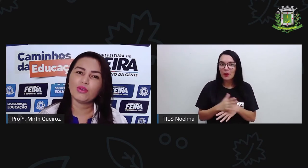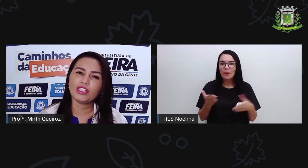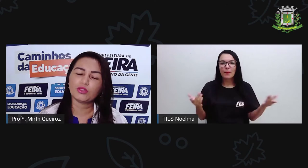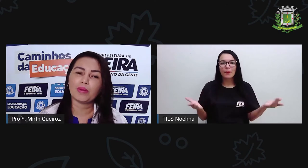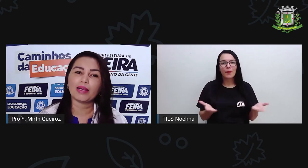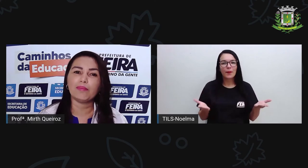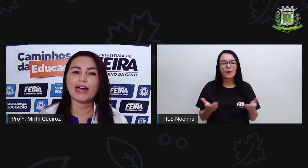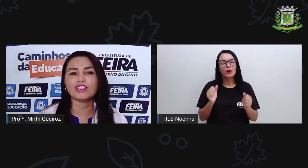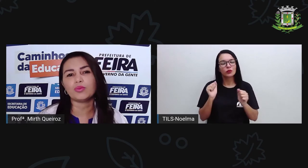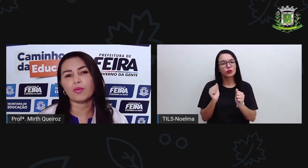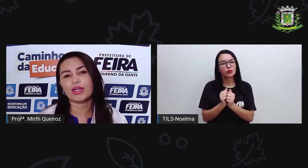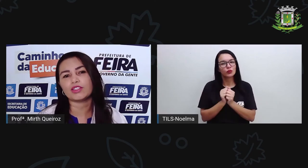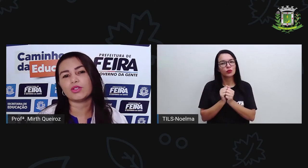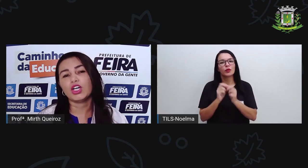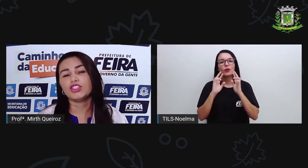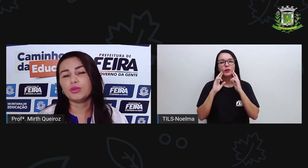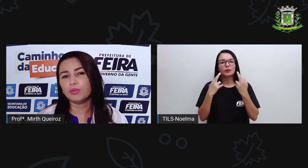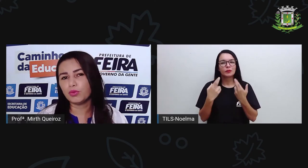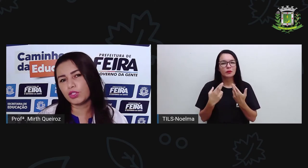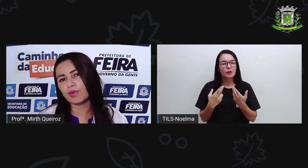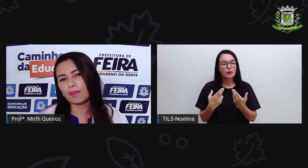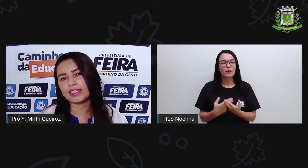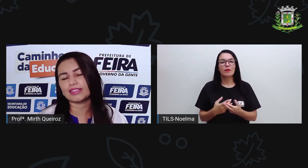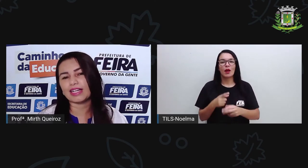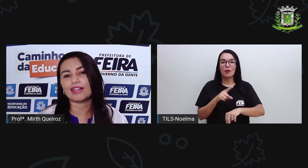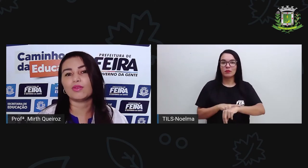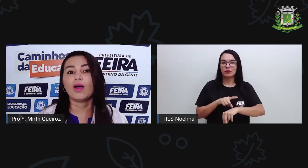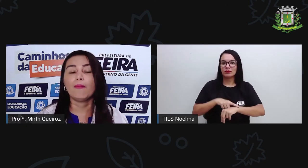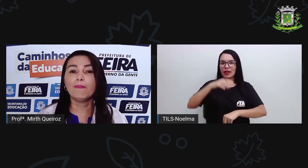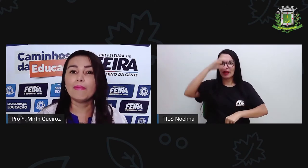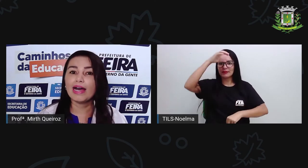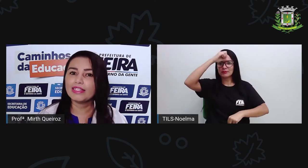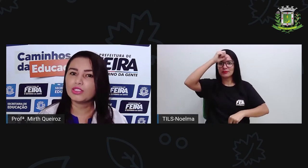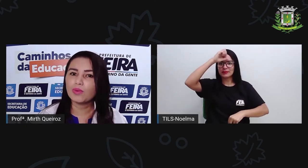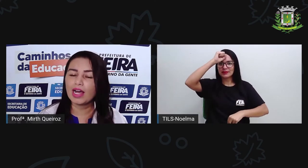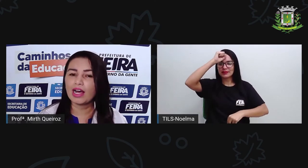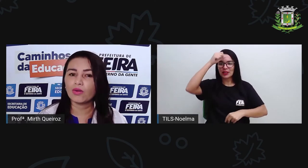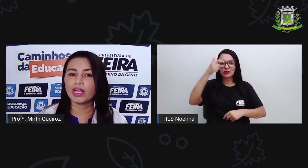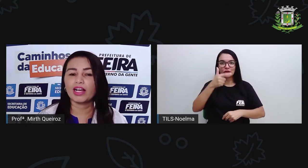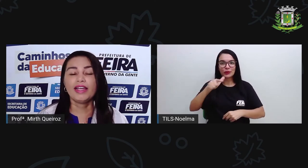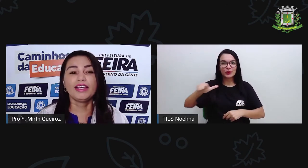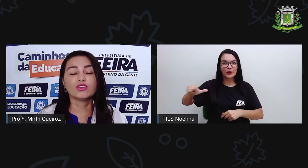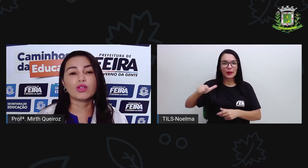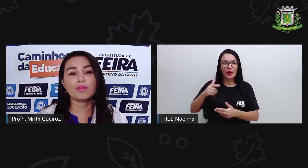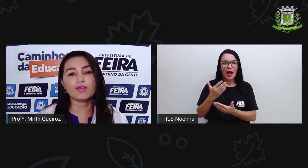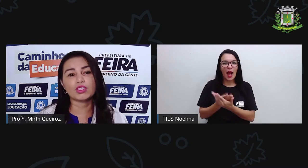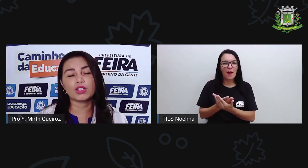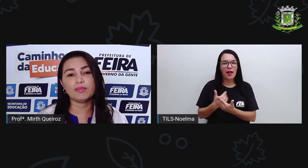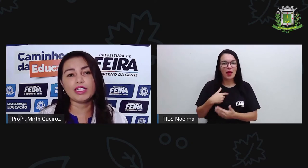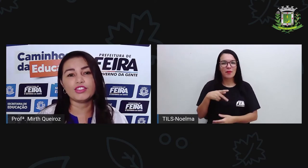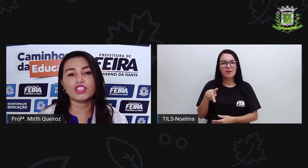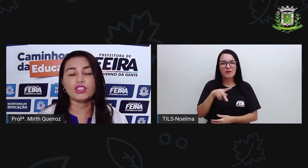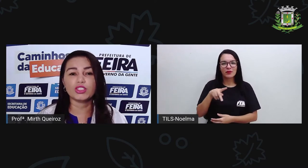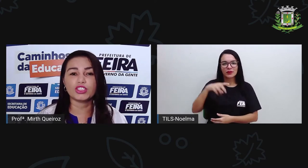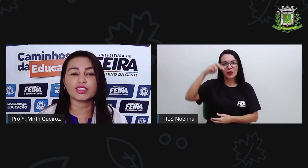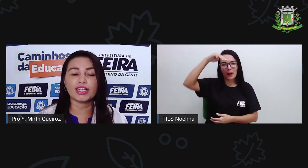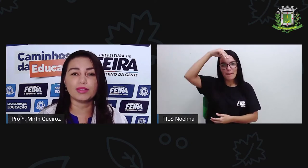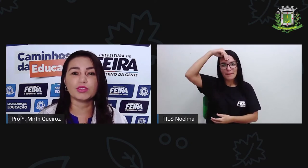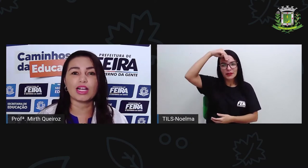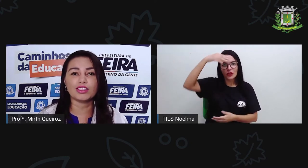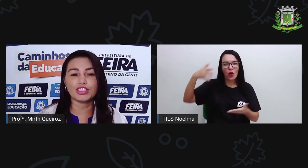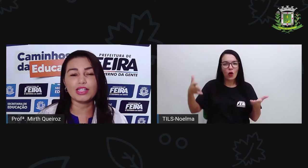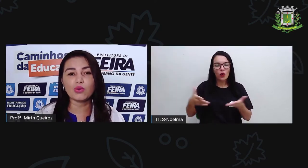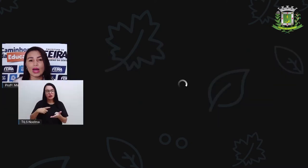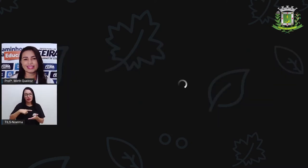aqui reunidos para mais um momento de muito aprendizado. Mais uma aula. Eu sou a professora Mirti e hoje nós